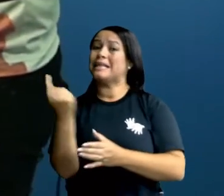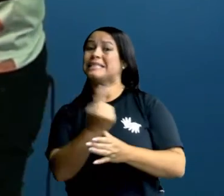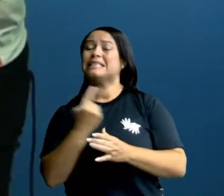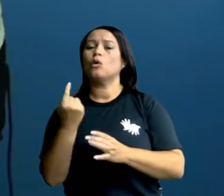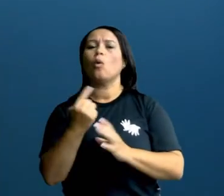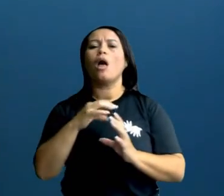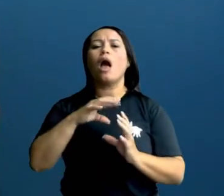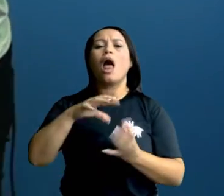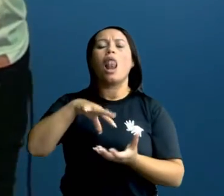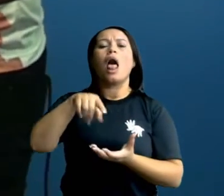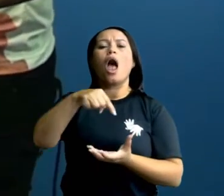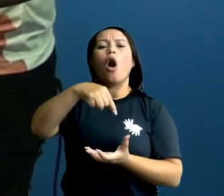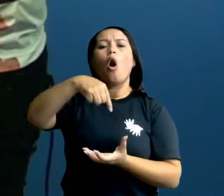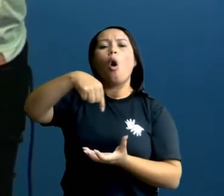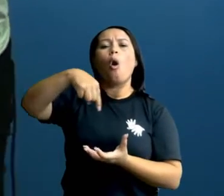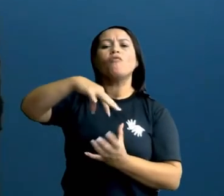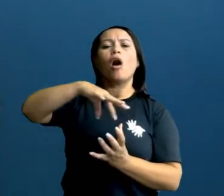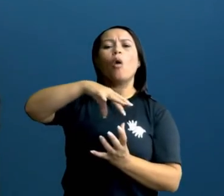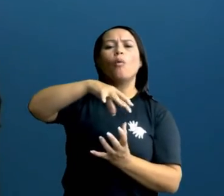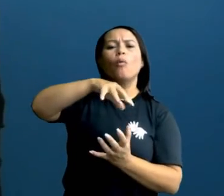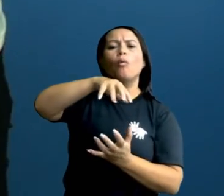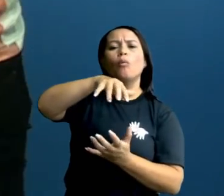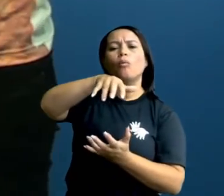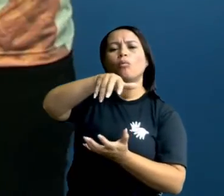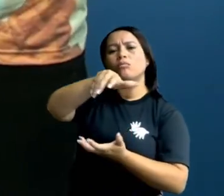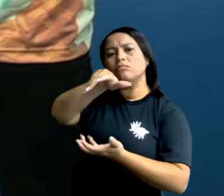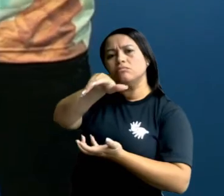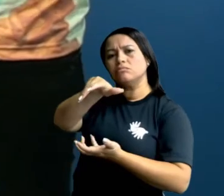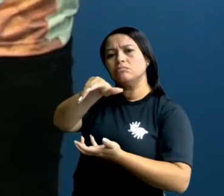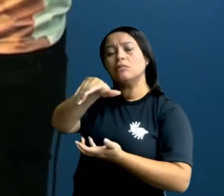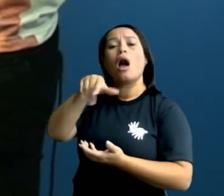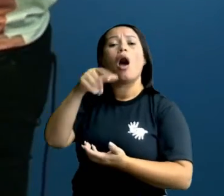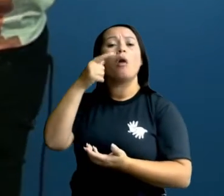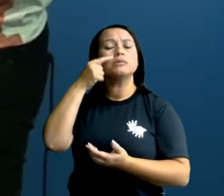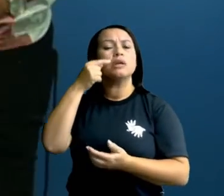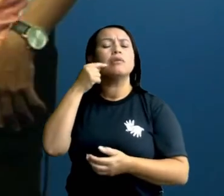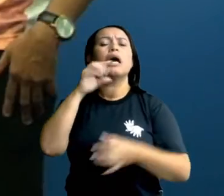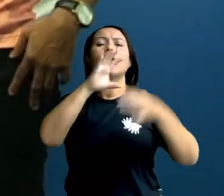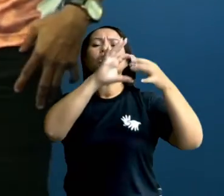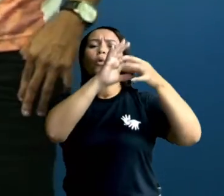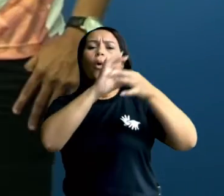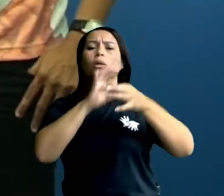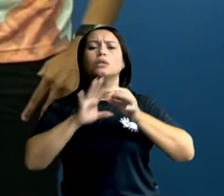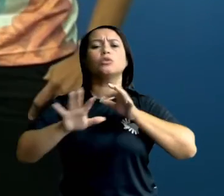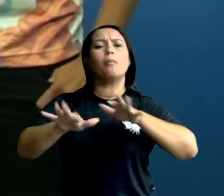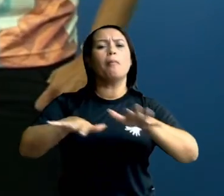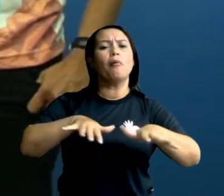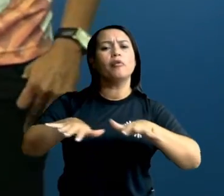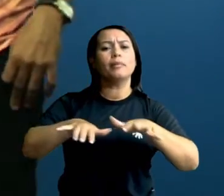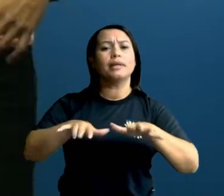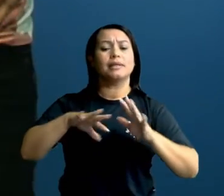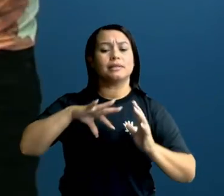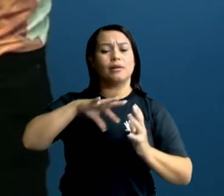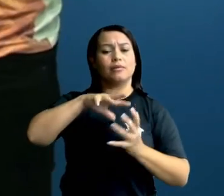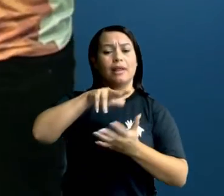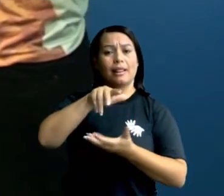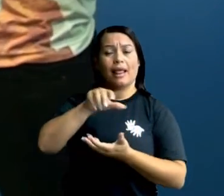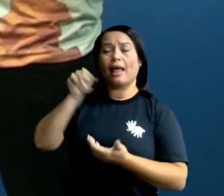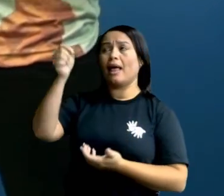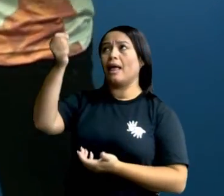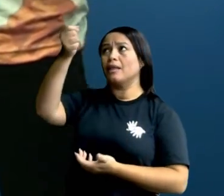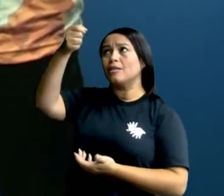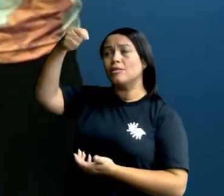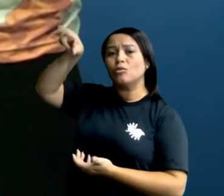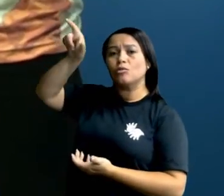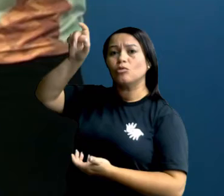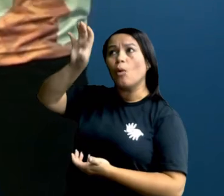órbita oval que a gente chama de elipsoidal, tá bom? E aí nesse contexto de movimentação da Terra em torno do Sol, a gente